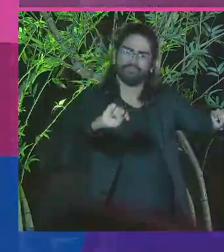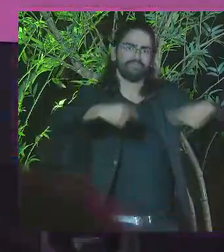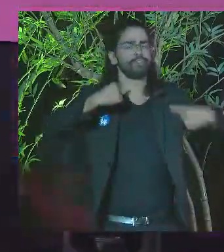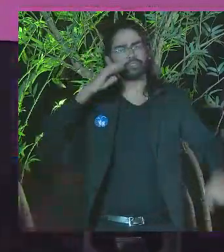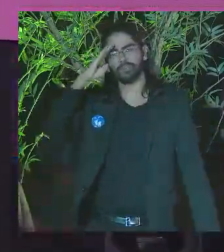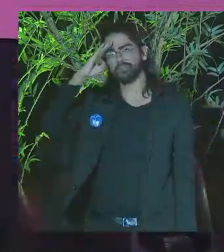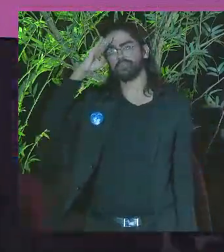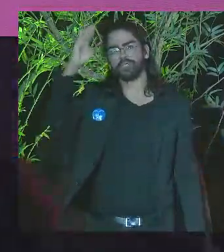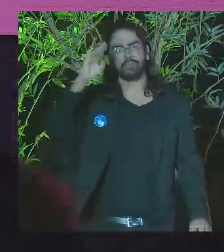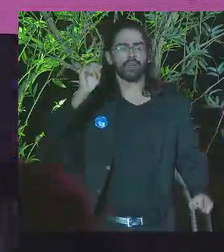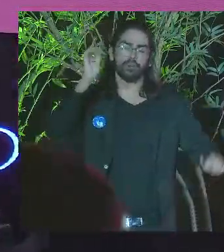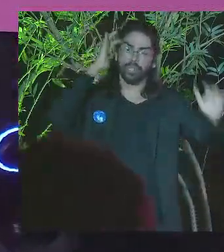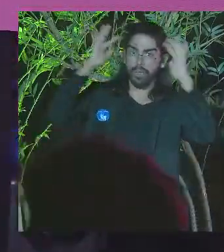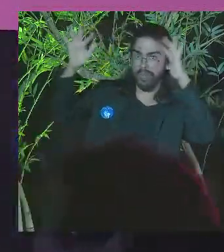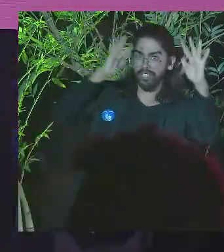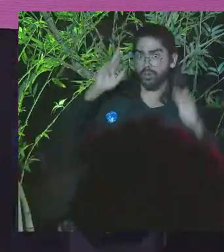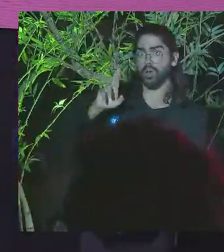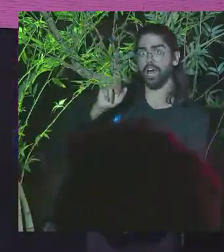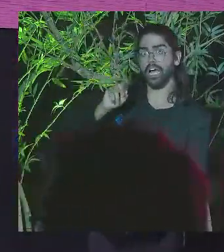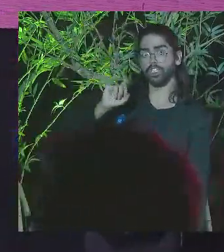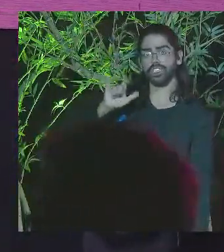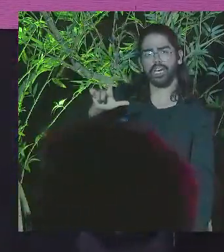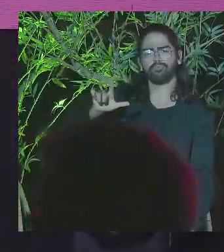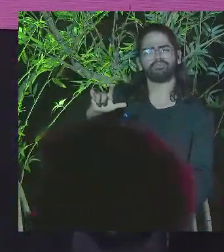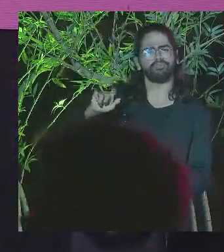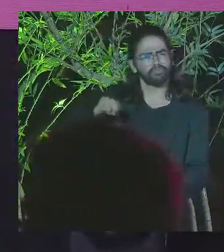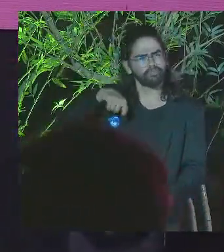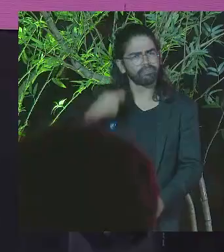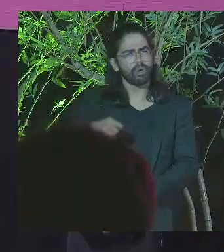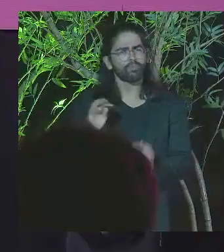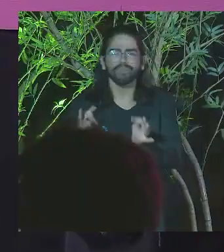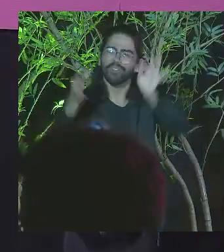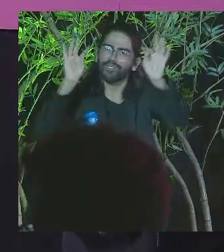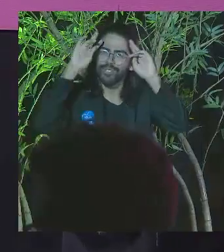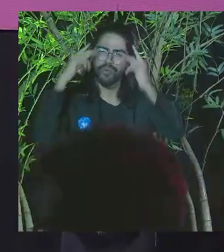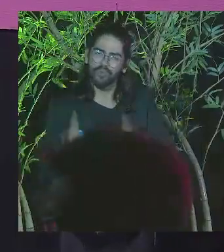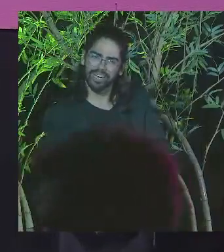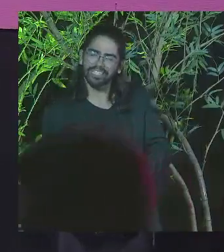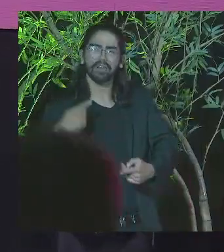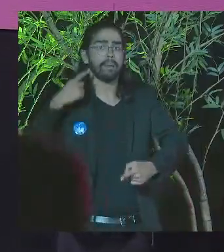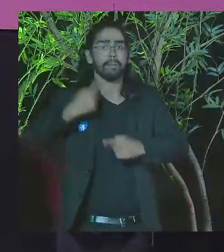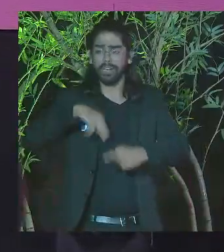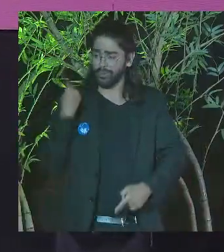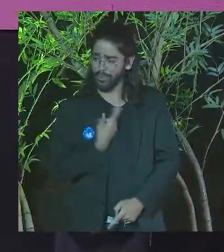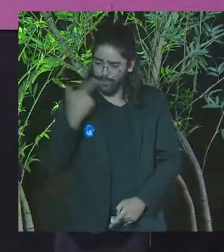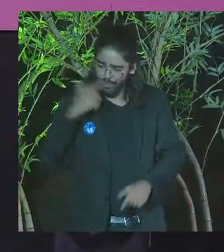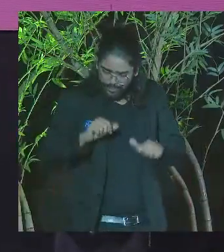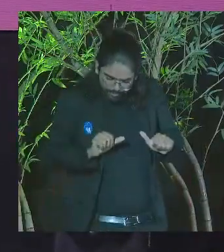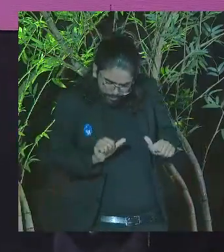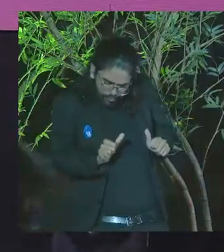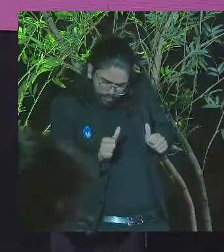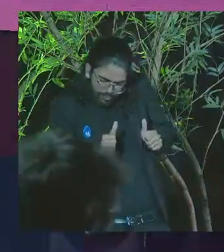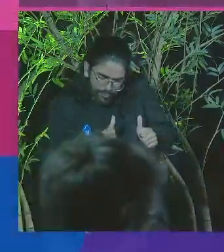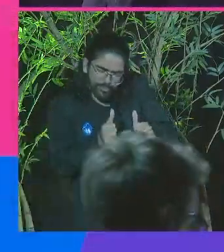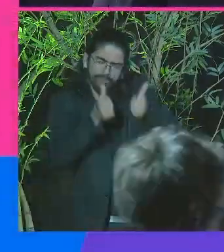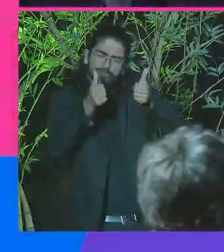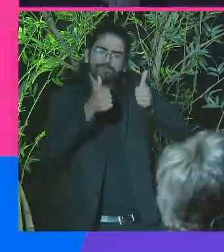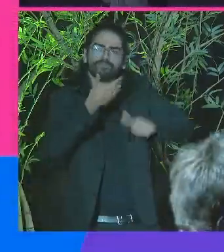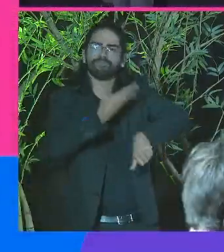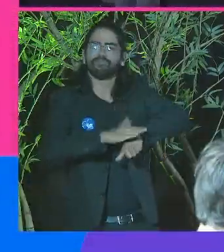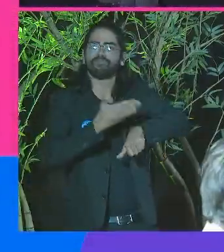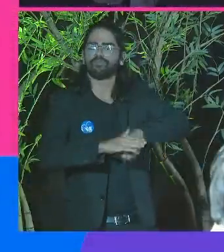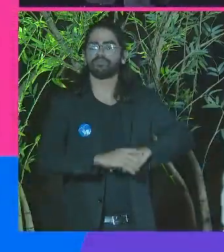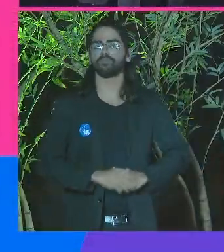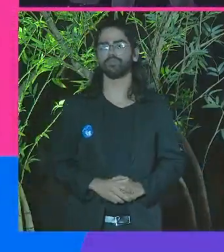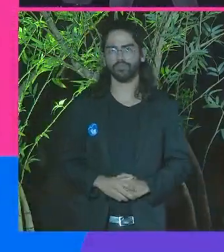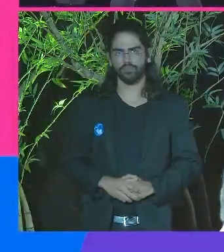colocar a imaginação radical como uma tecnologia humana para a gente investir e ficar cada vez melhor dentro desse exercício. Eu